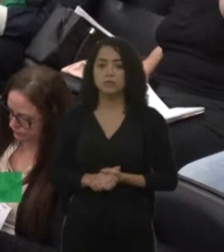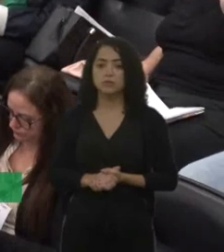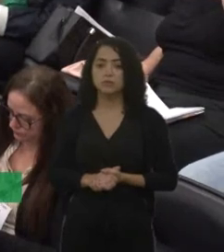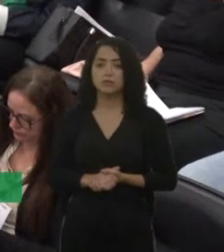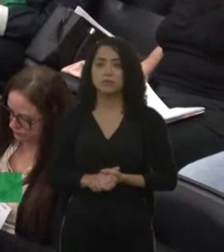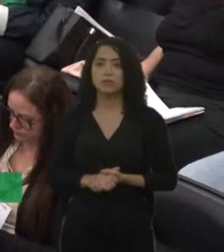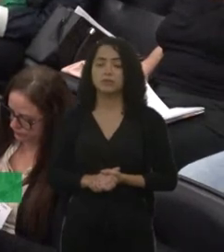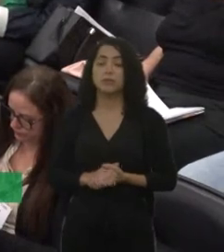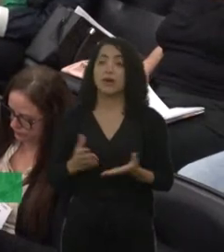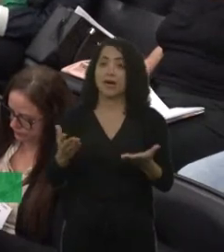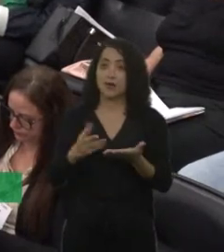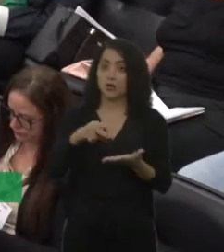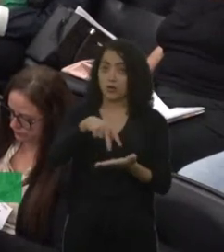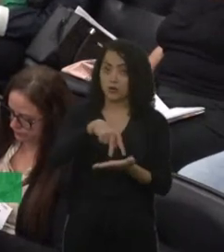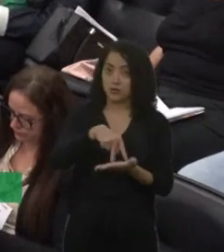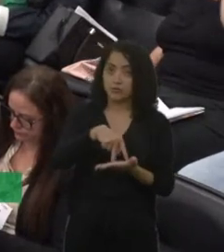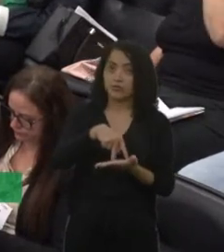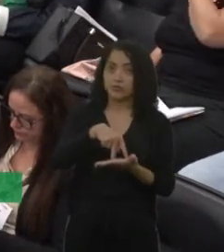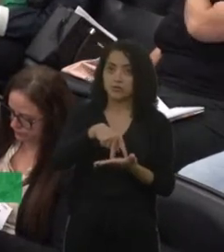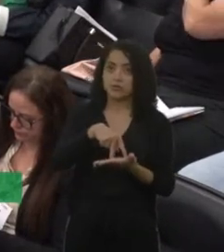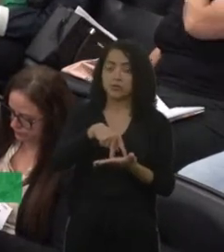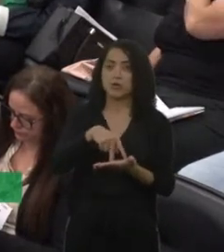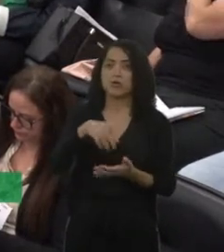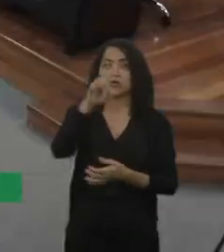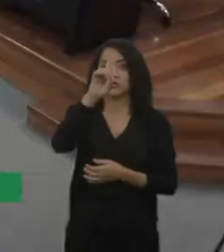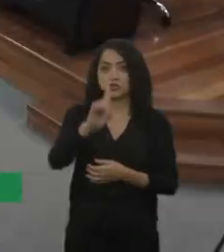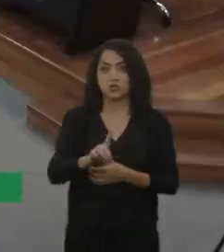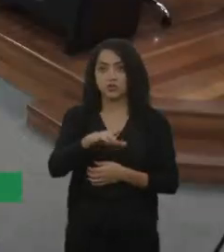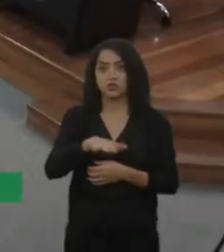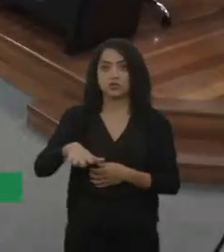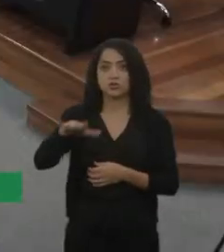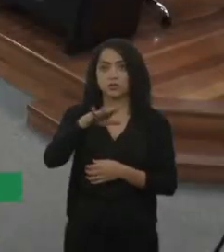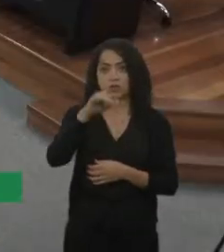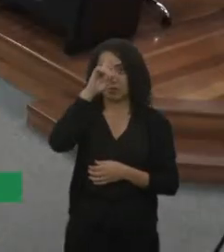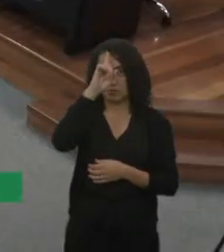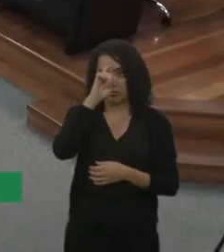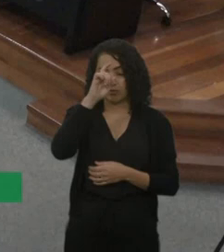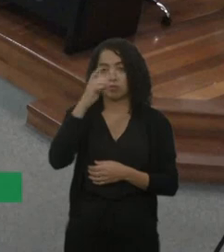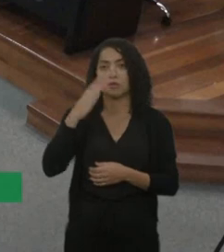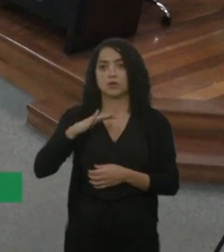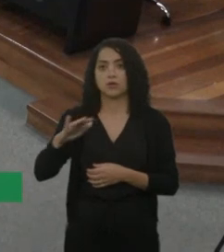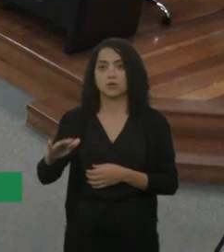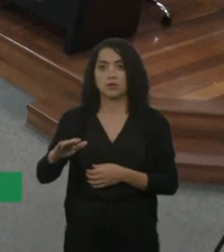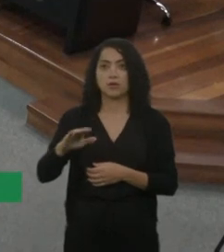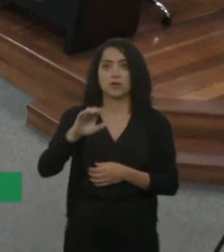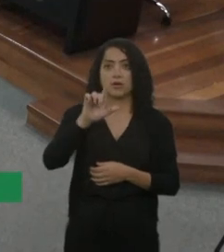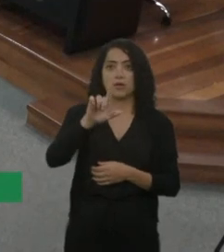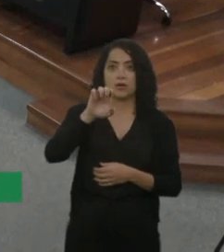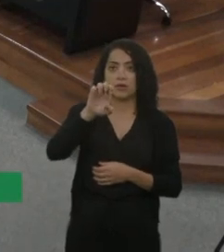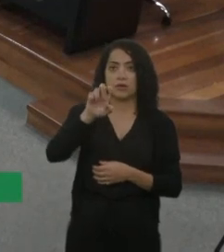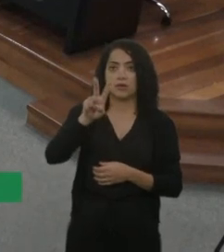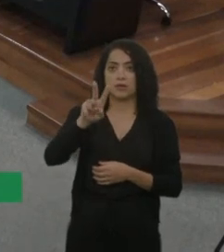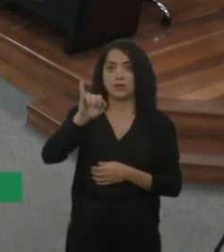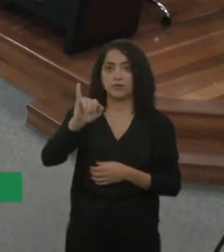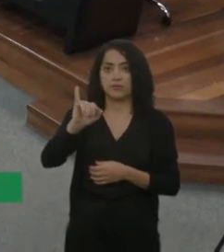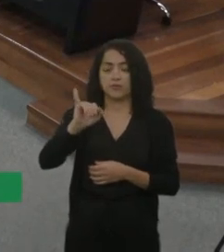Obrigada. Faz uso da palavra neste momento o senhor diretor-geral do Hospital Infantil Joana de Gusmão, Levi Rau.